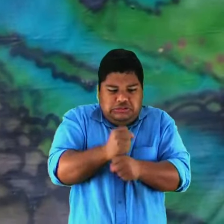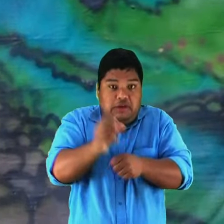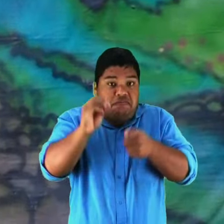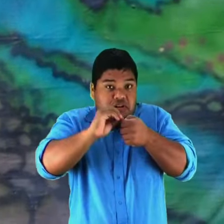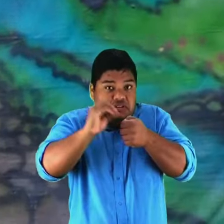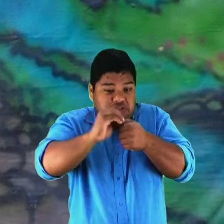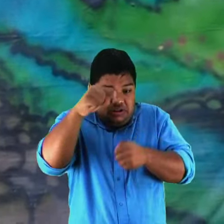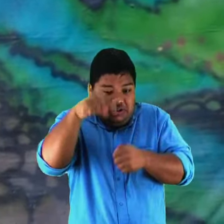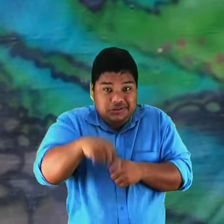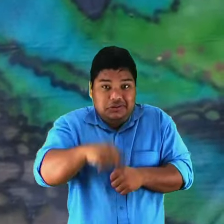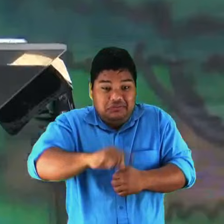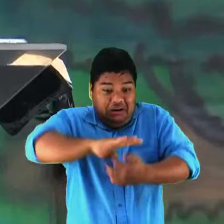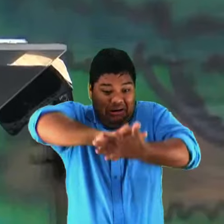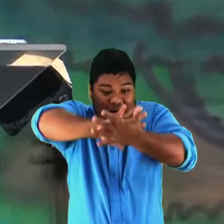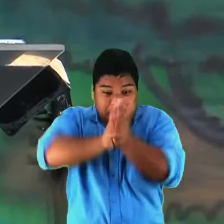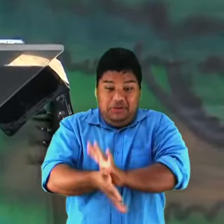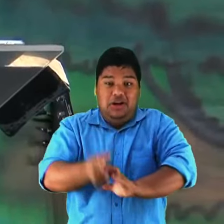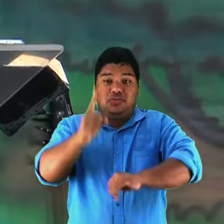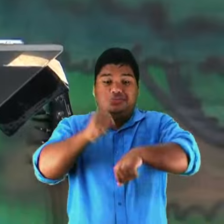com o tempo.